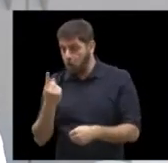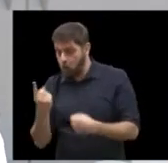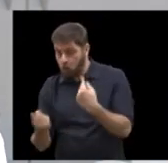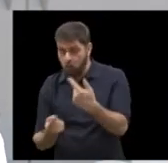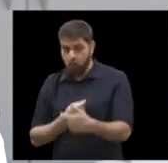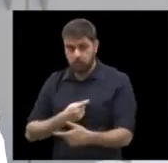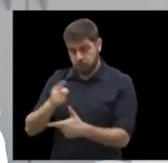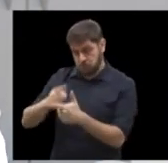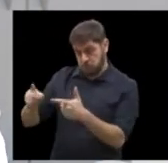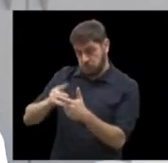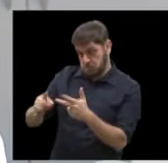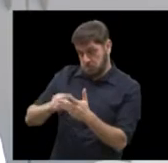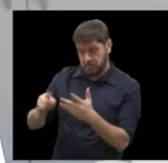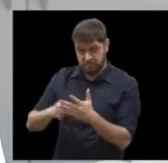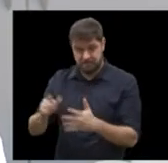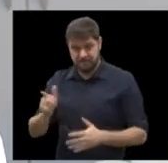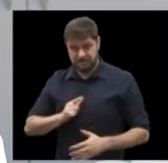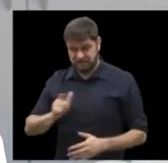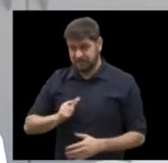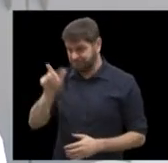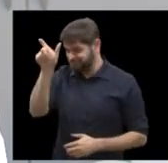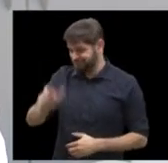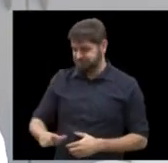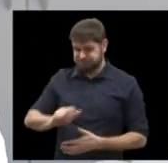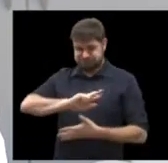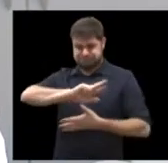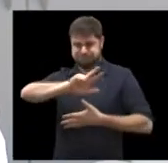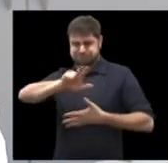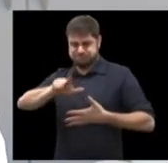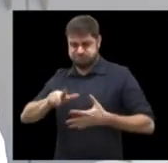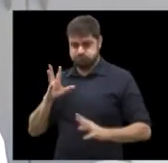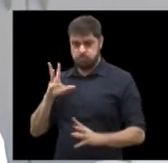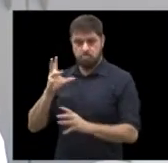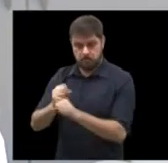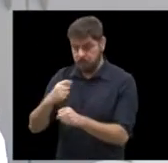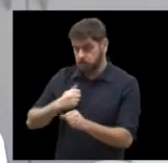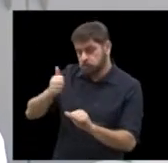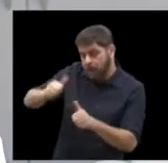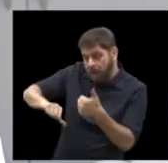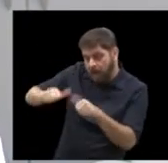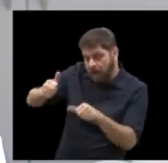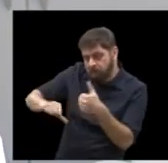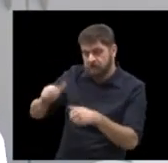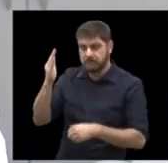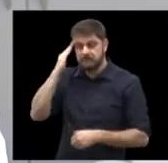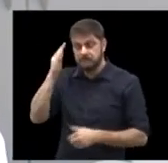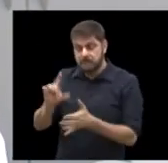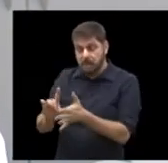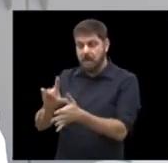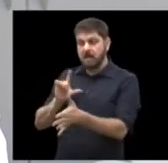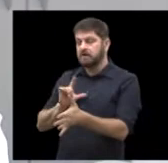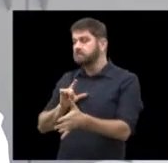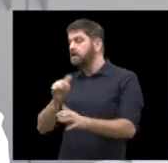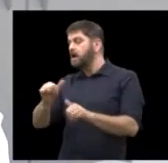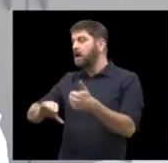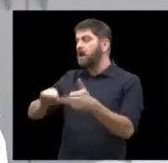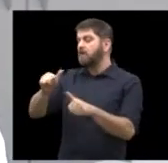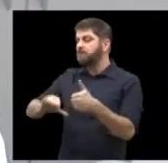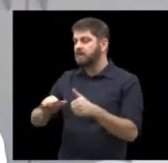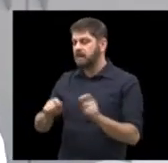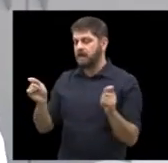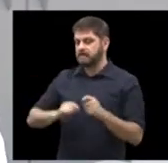de disfunção, que é a alteração aí dessa funcionalidade, né? Mas nós precisamos avaliar. A partir do momento que a gente avalia, a gente